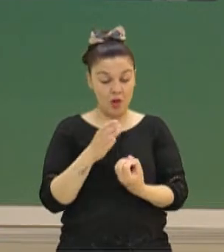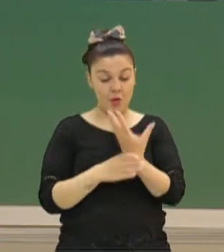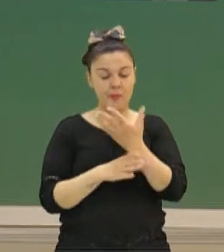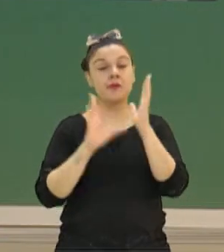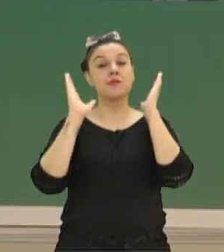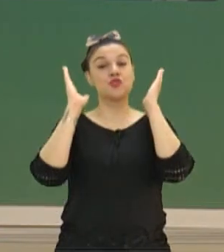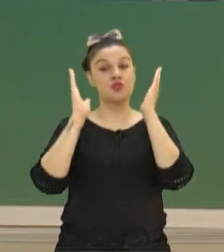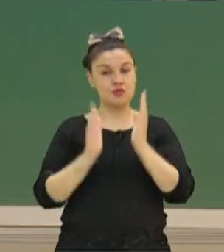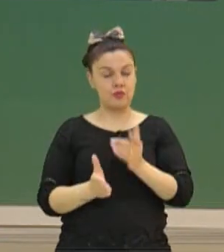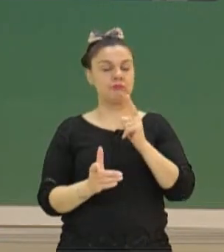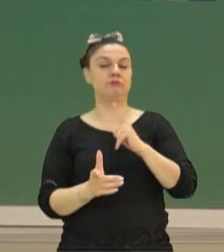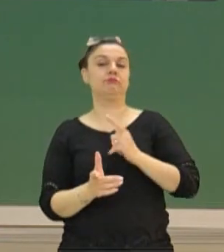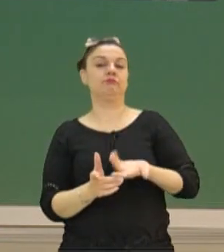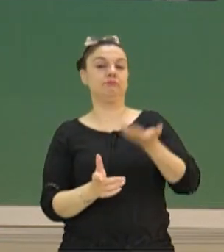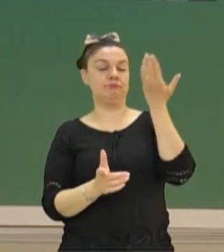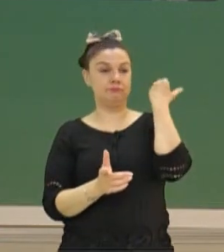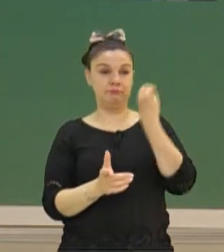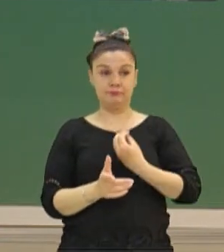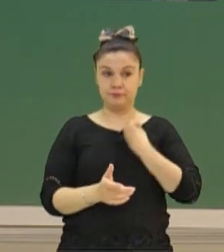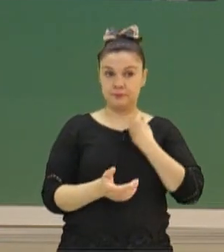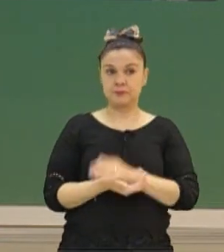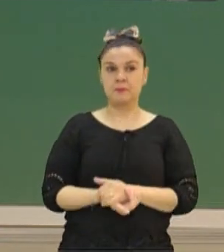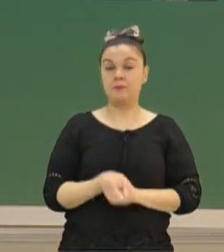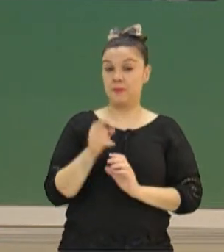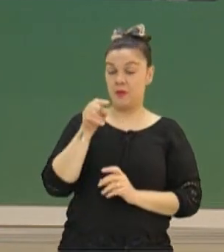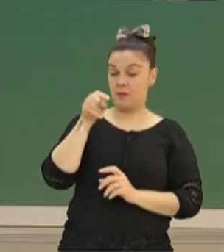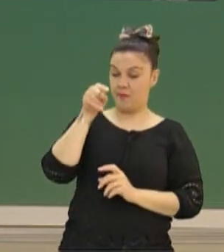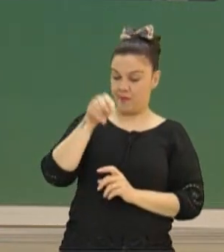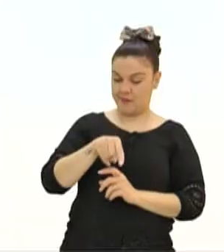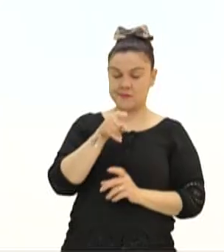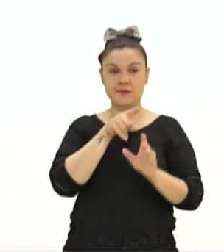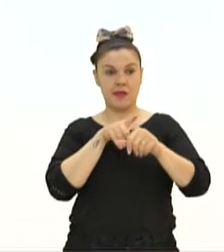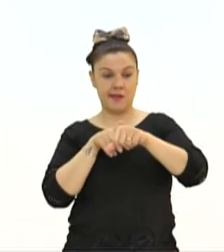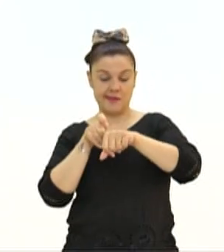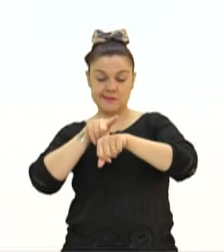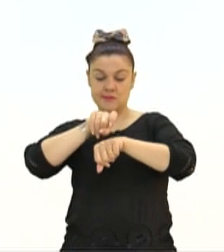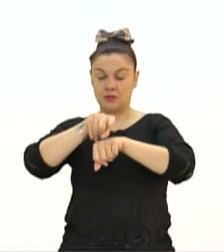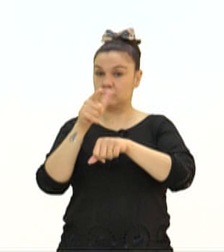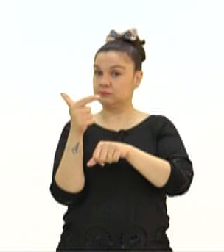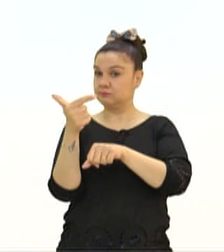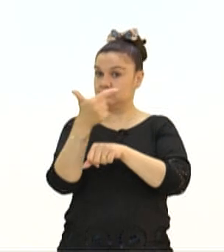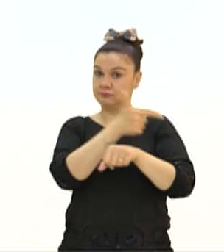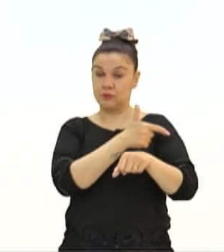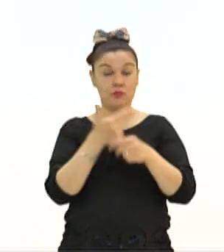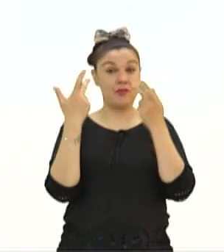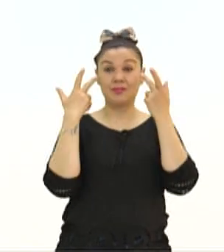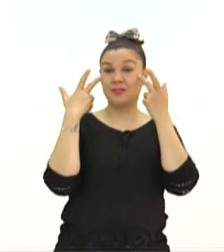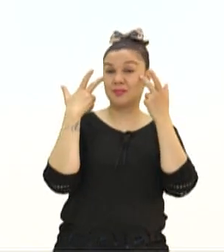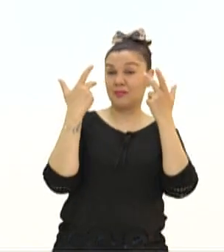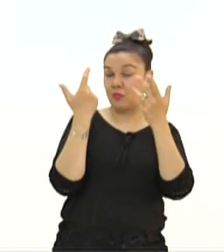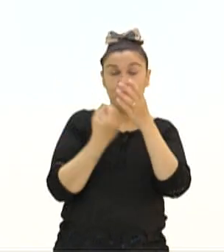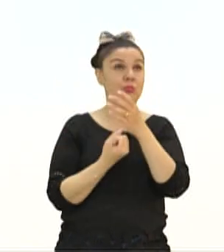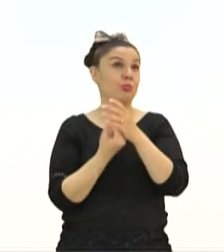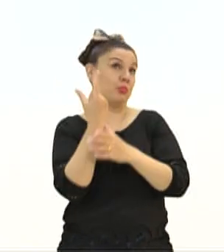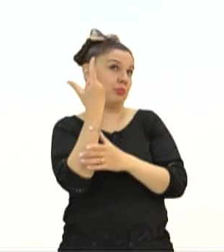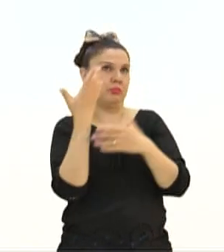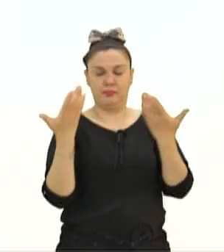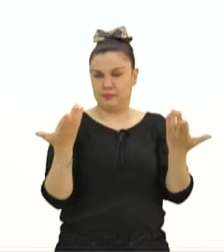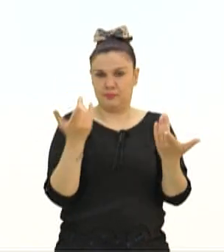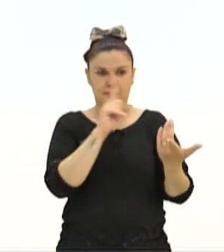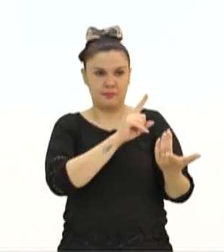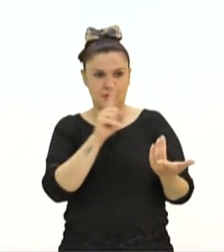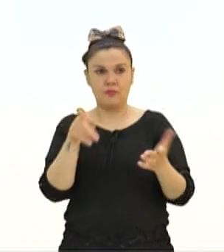vida pré-existente. Essas larvas, então, não surgiram espontaneamente. Elas surgiram a